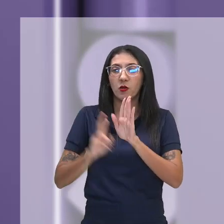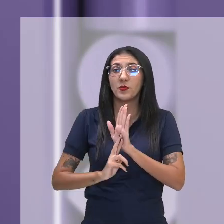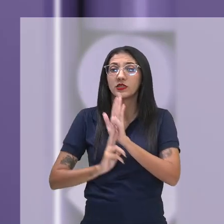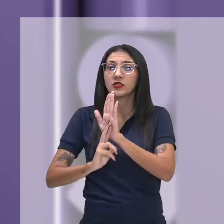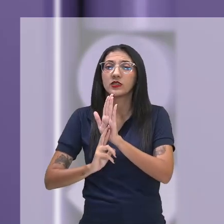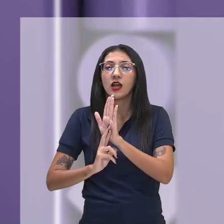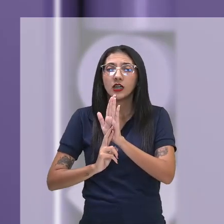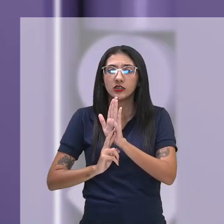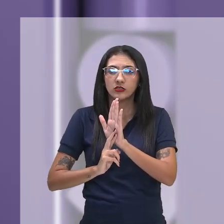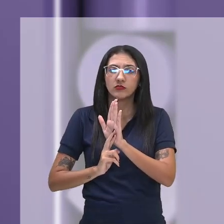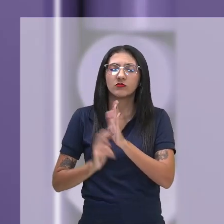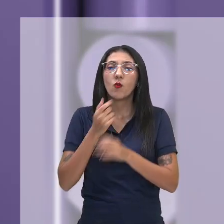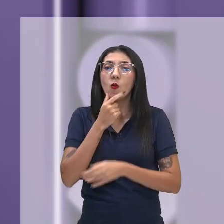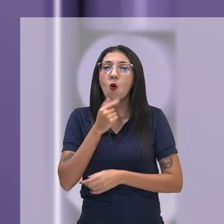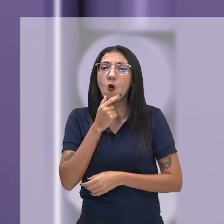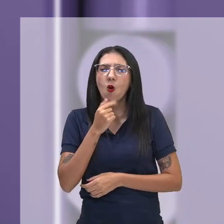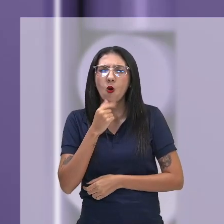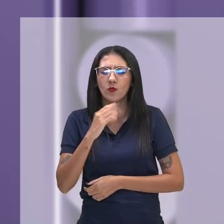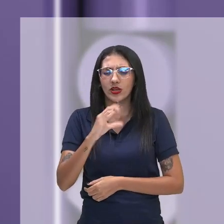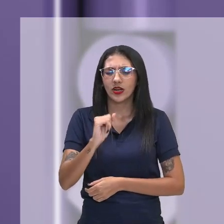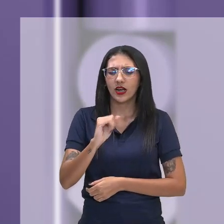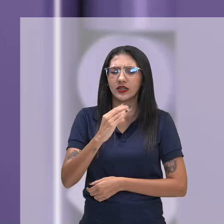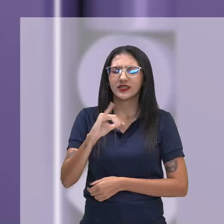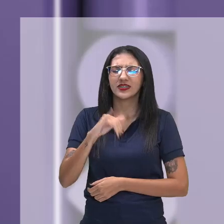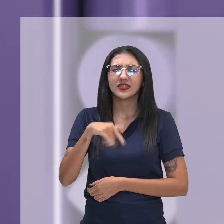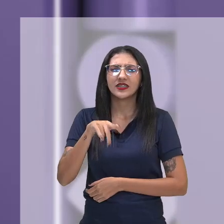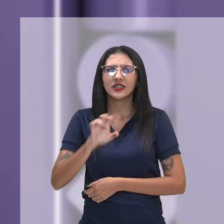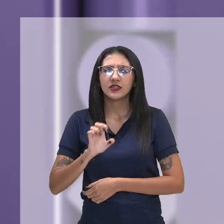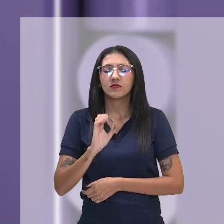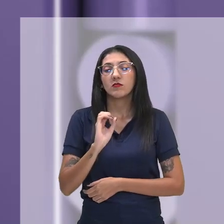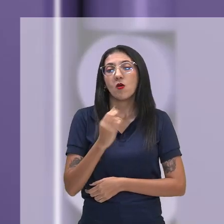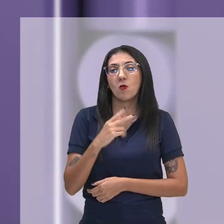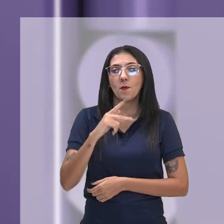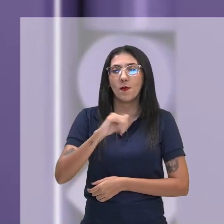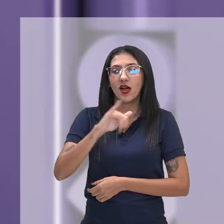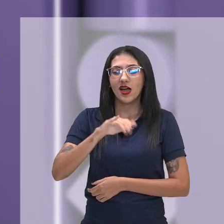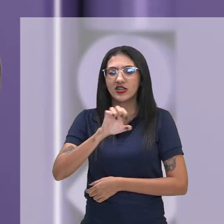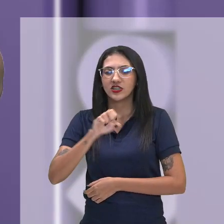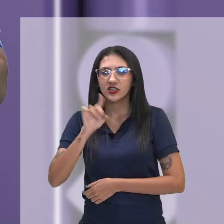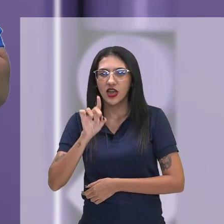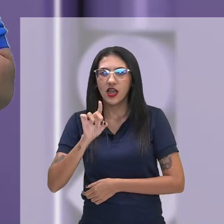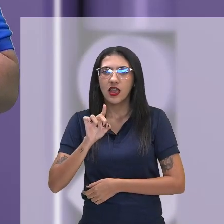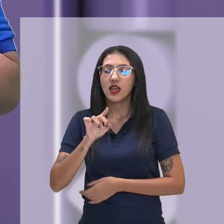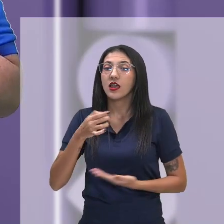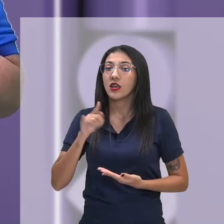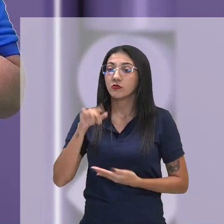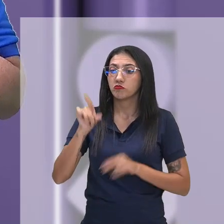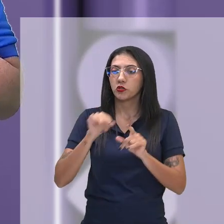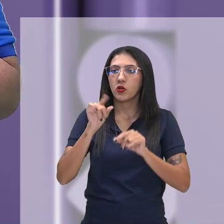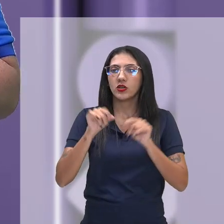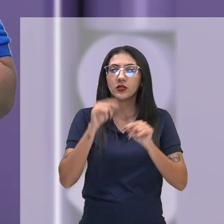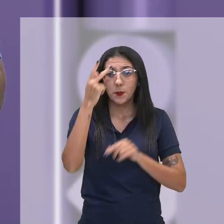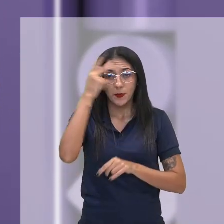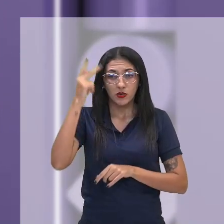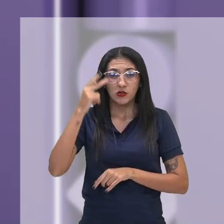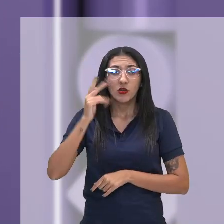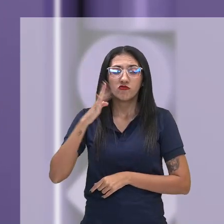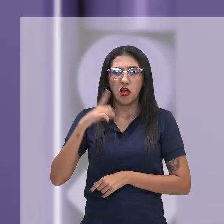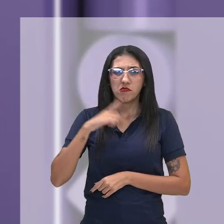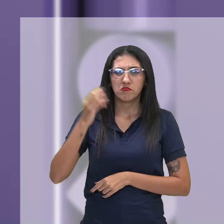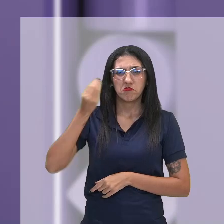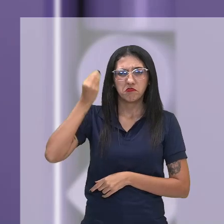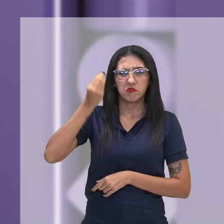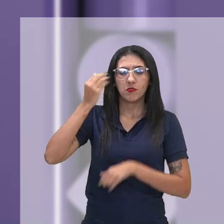pajé, geralmente são escolhidos pessoas com mais idade, com mais experiência